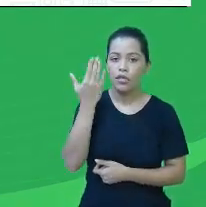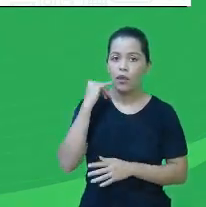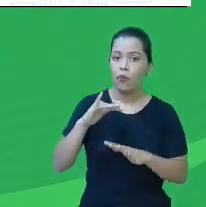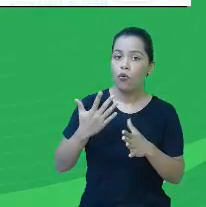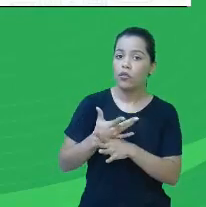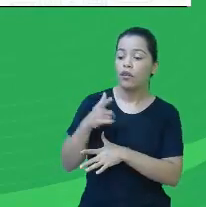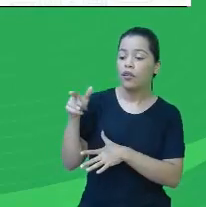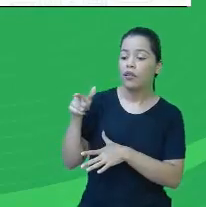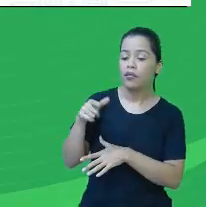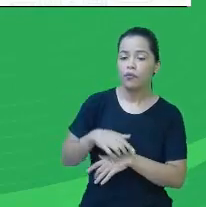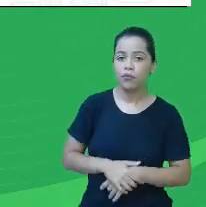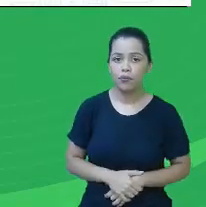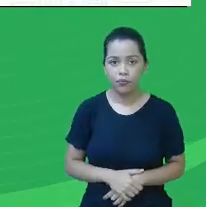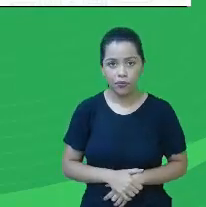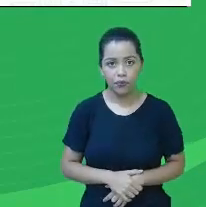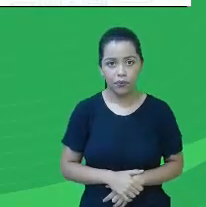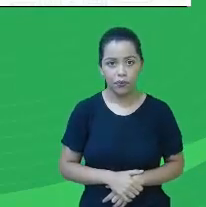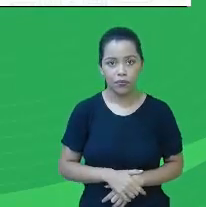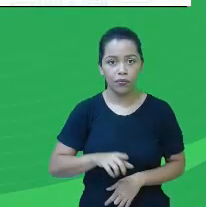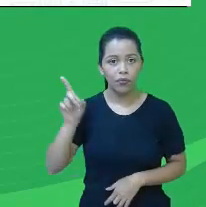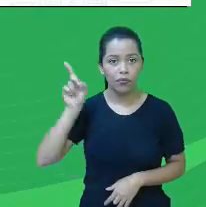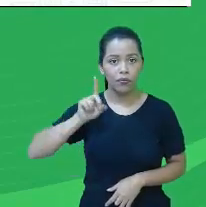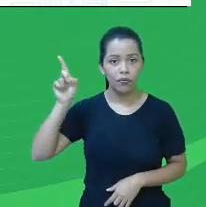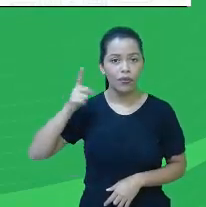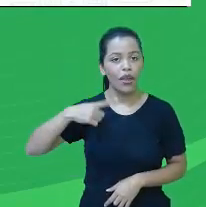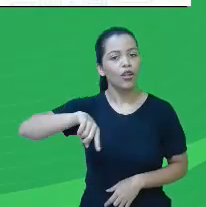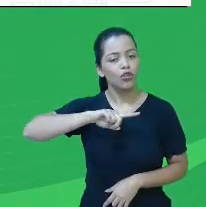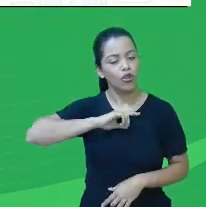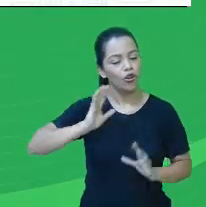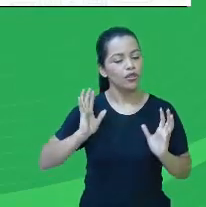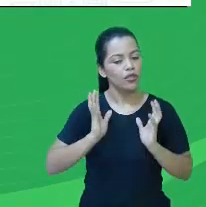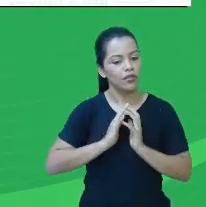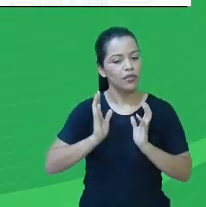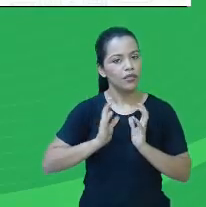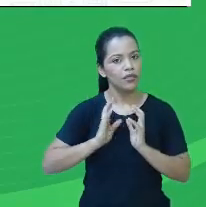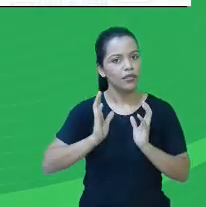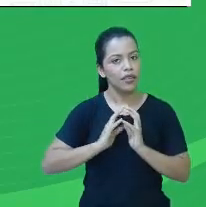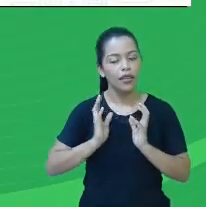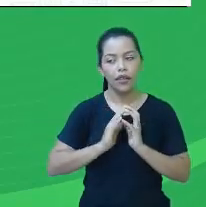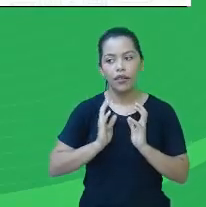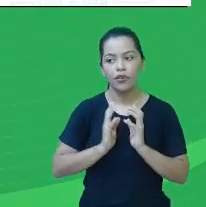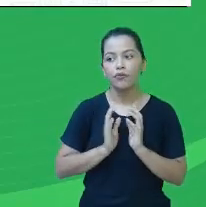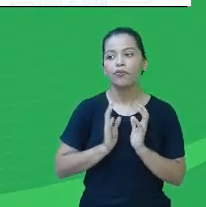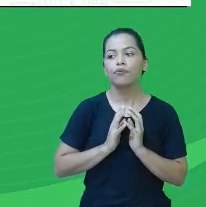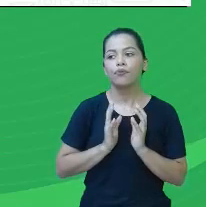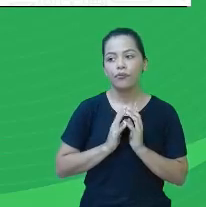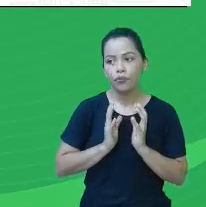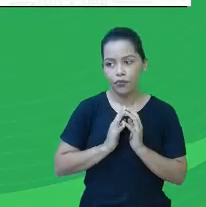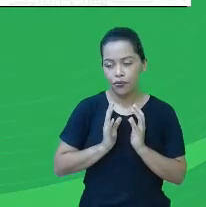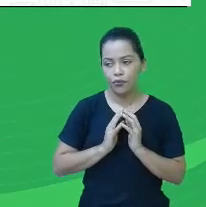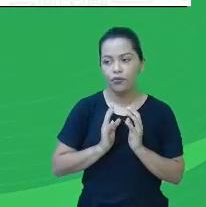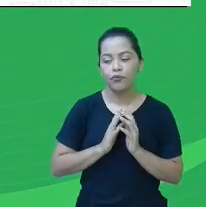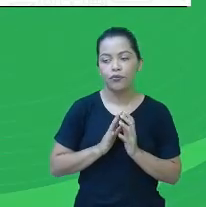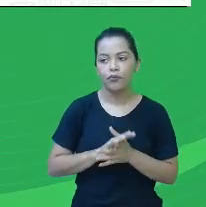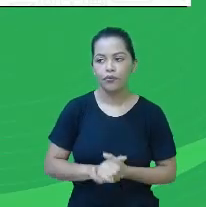aí? É a nossa cidade, a nossa capital, Recife.